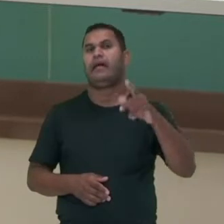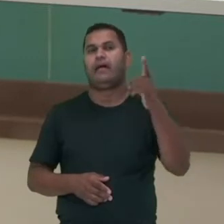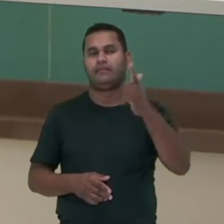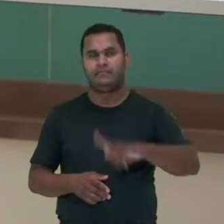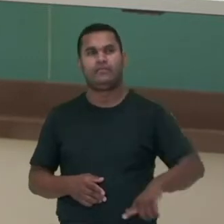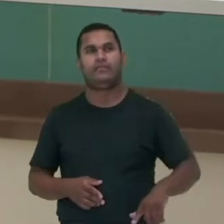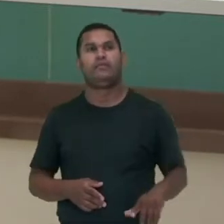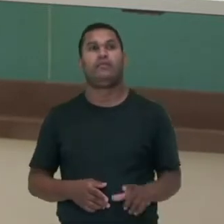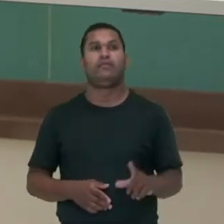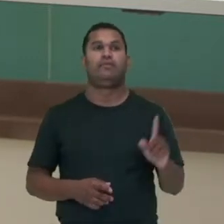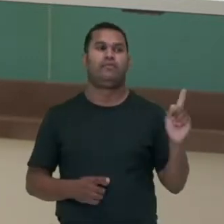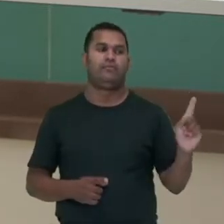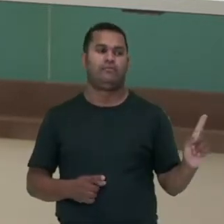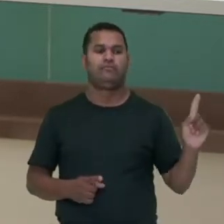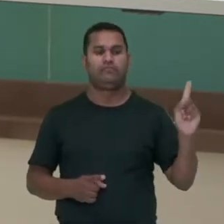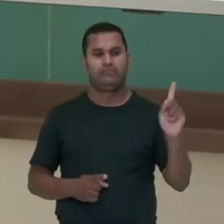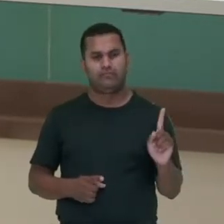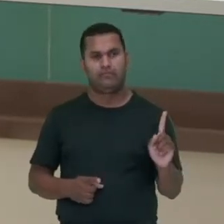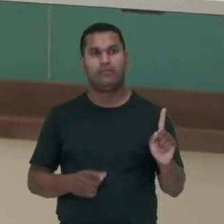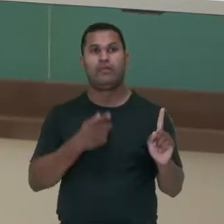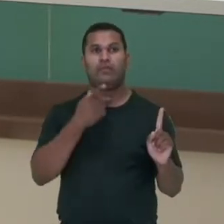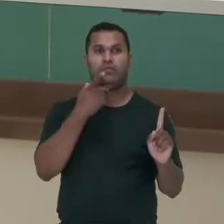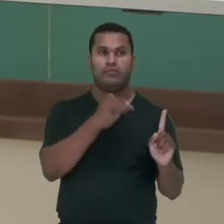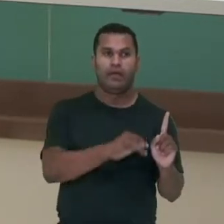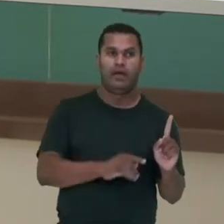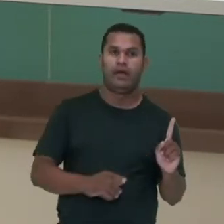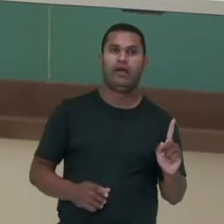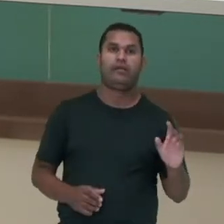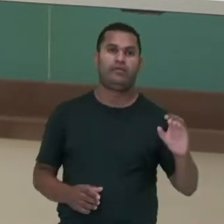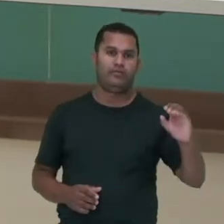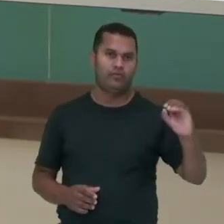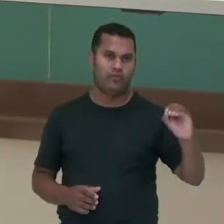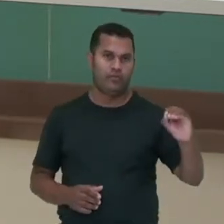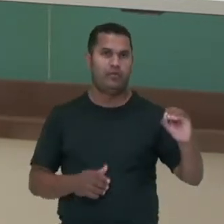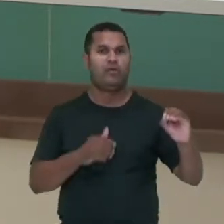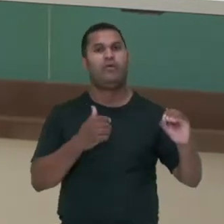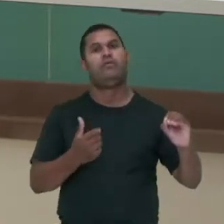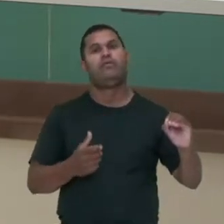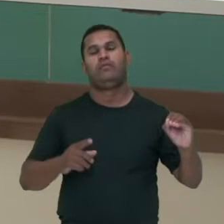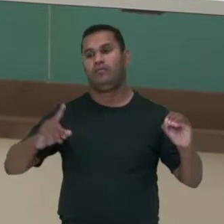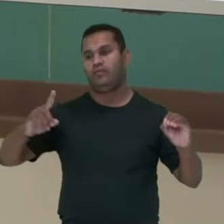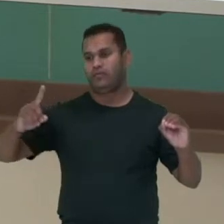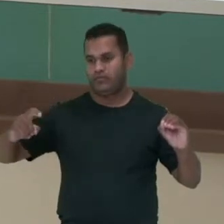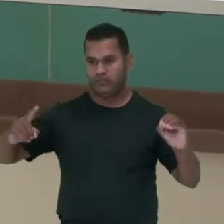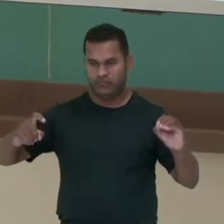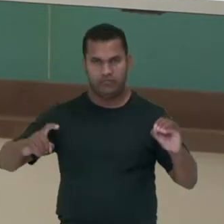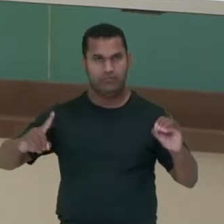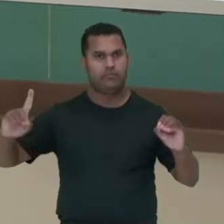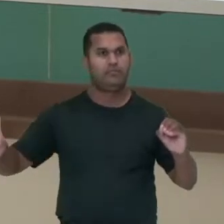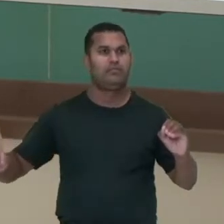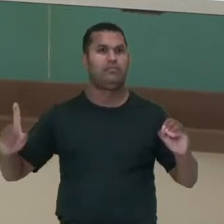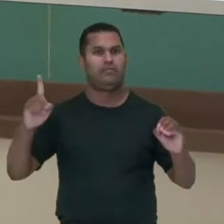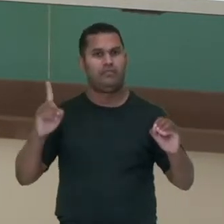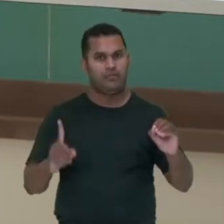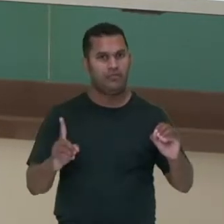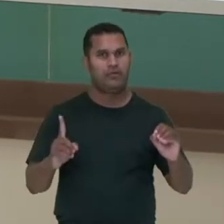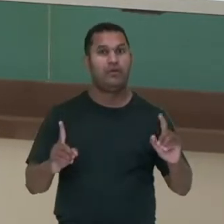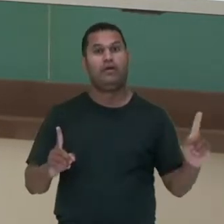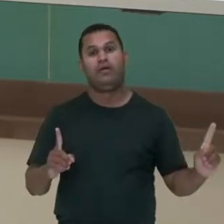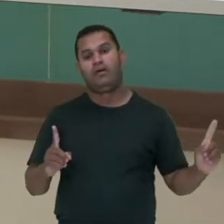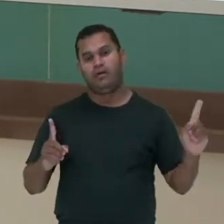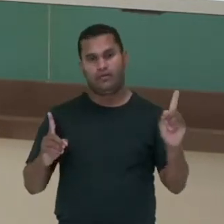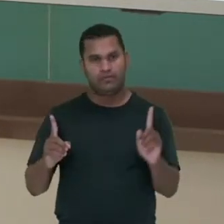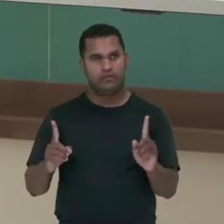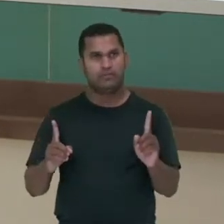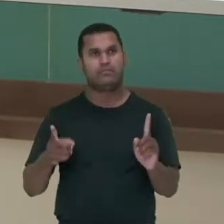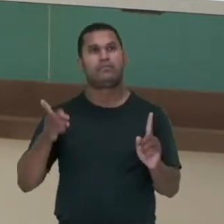espermatozoide, o outro veio no óvulo. Então são dois cromossomos homólogos com genes específicos. Se os dois genes, os